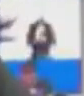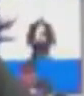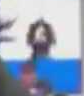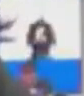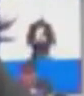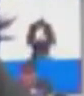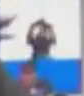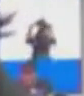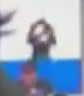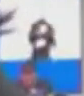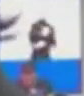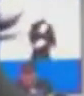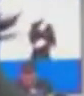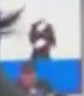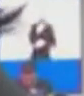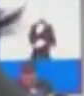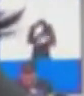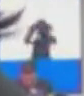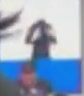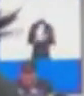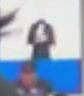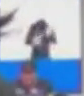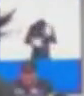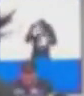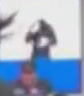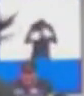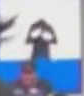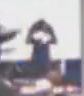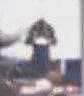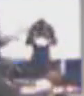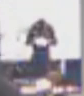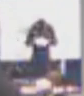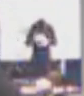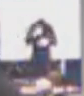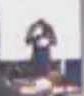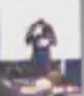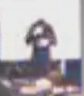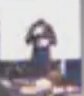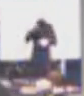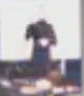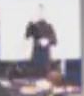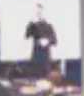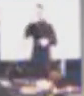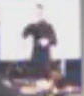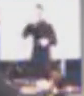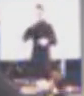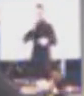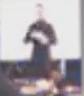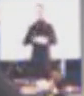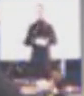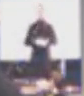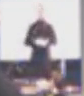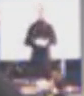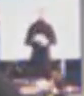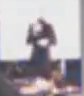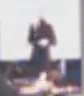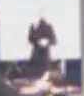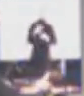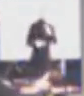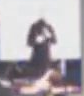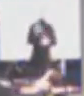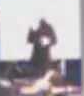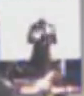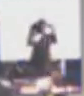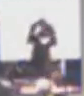deputados têm trabalhos para este primeiro semestre de 2024 até o dia 17